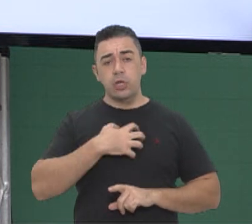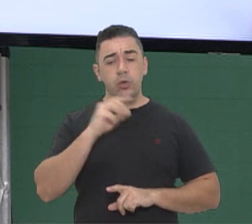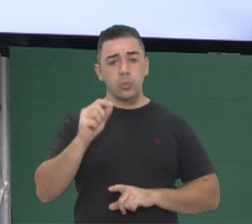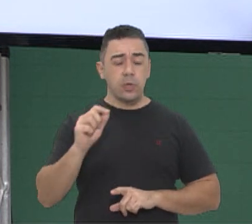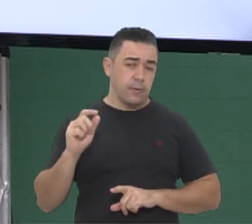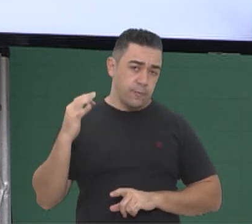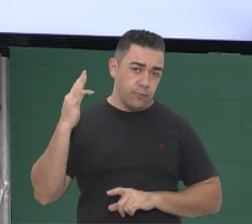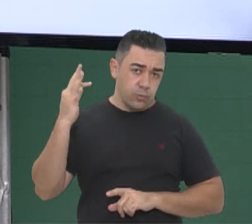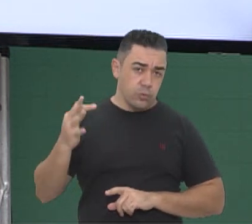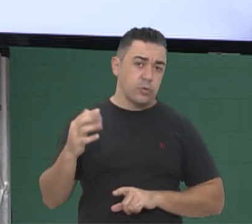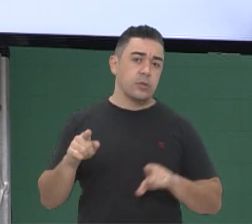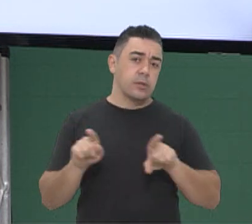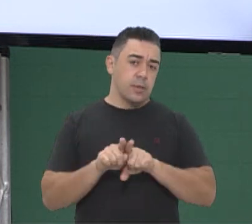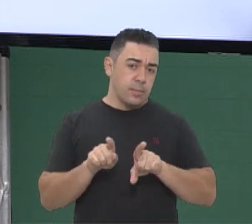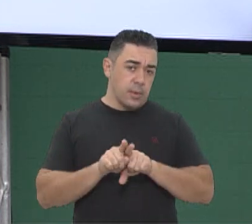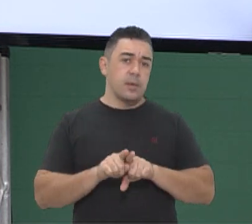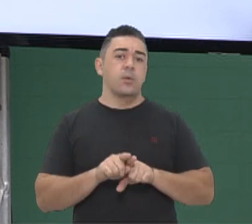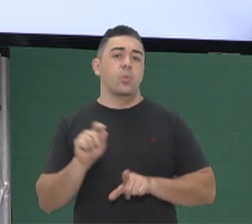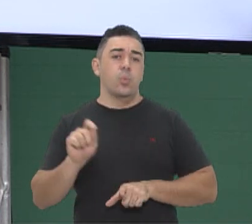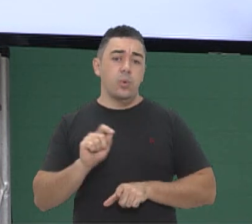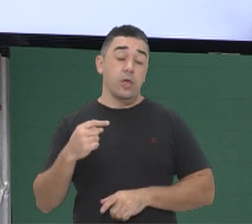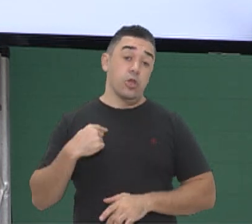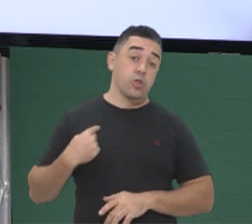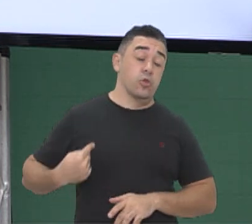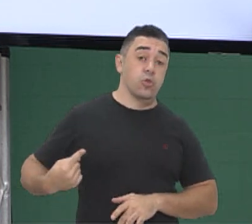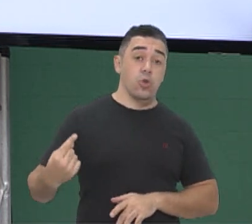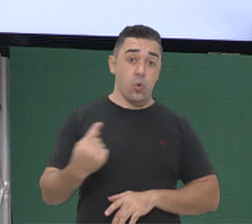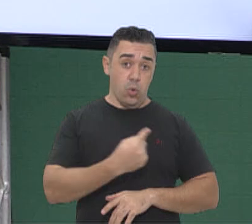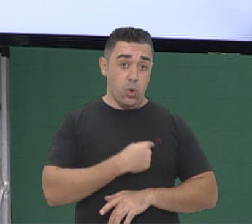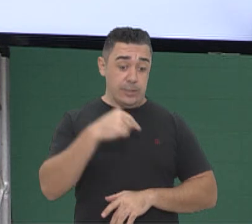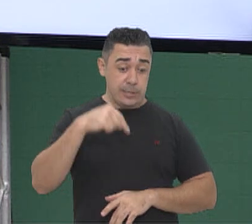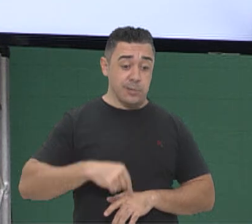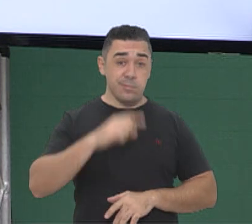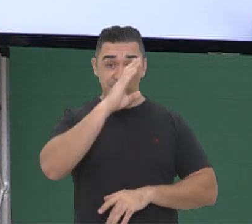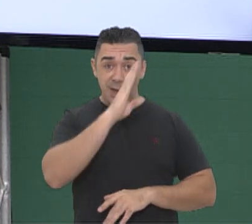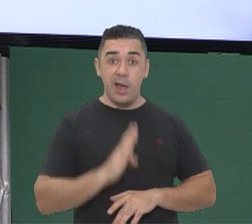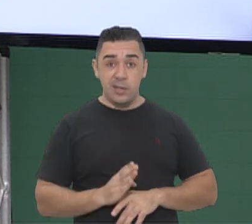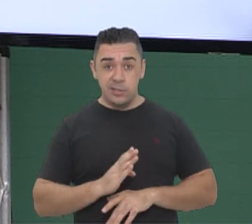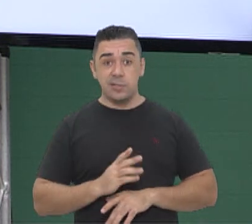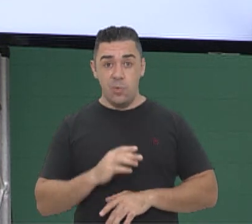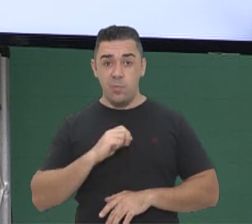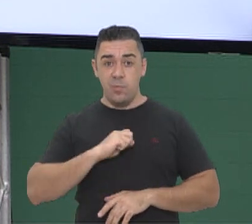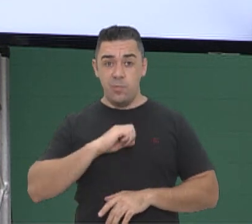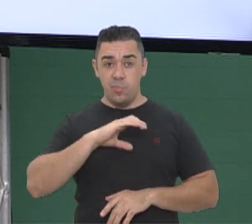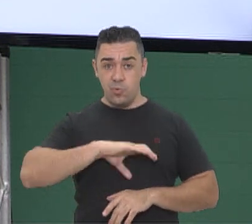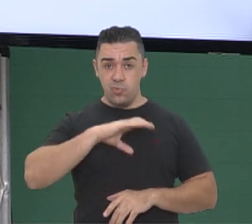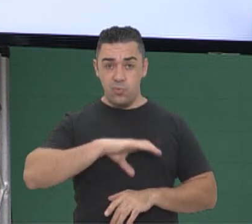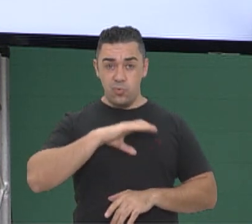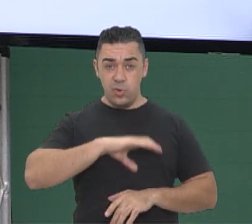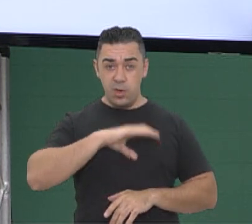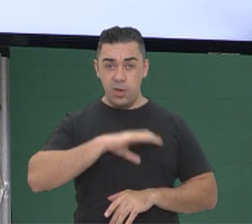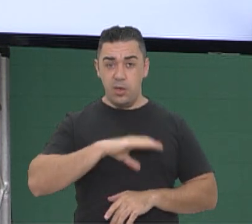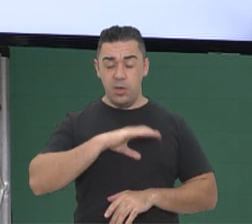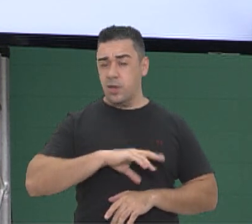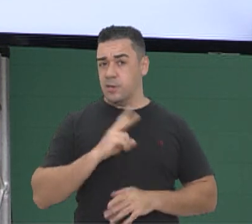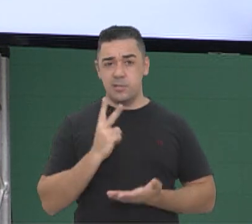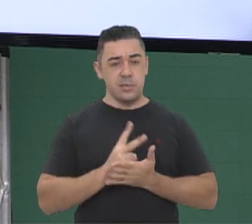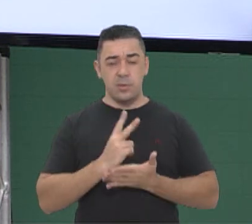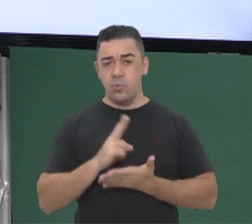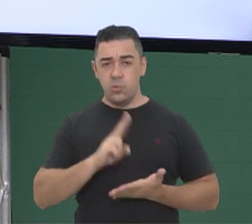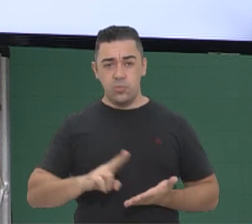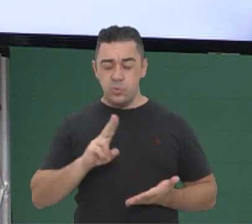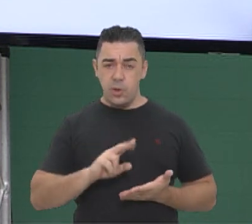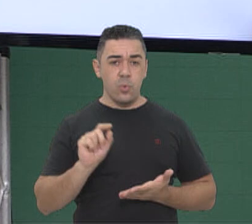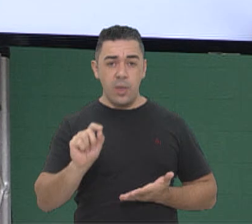futuras. Inclusive, é uma forma que nós mesmos, brasileiros falantes de português, a utilizamos a todo momento.